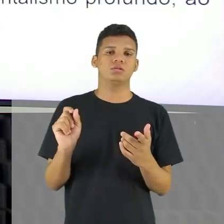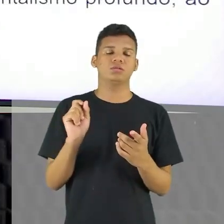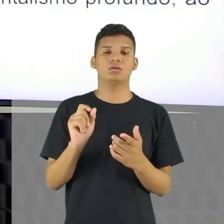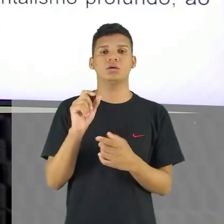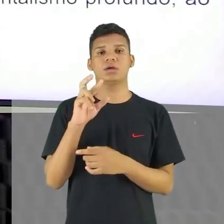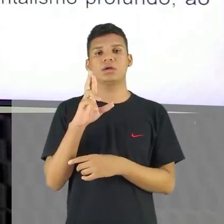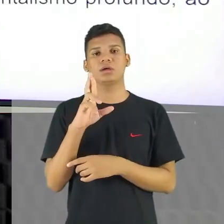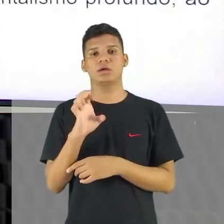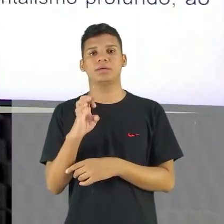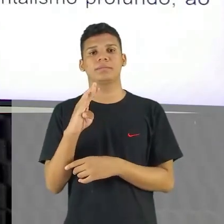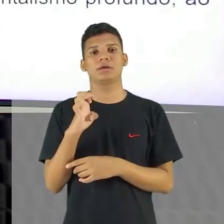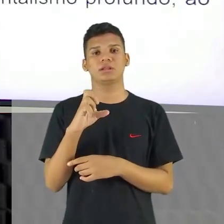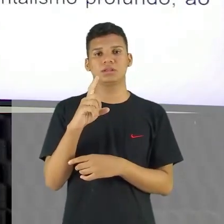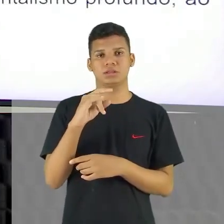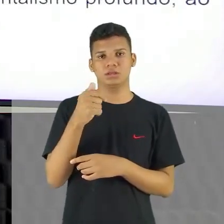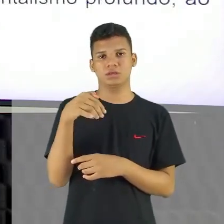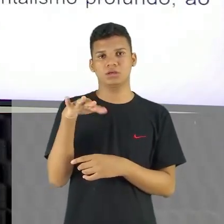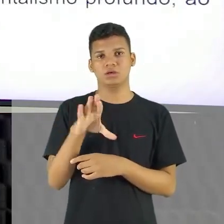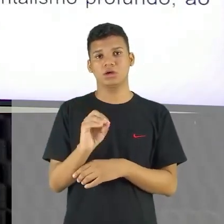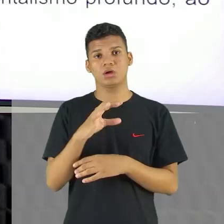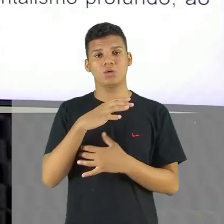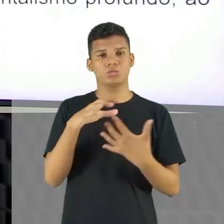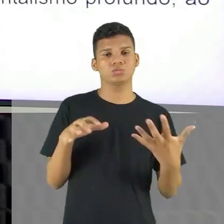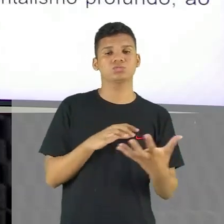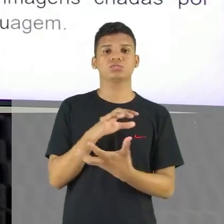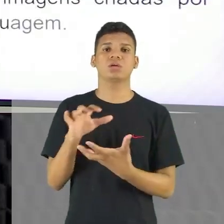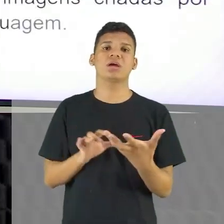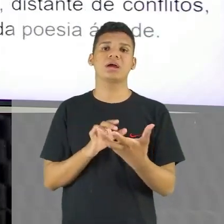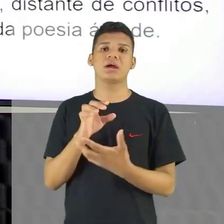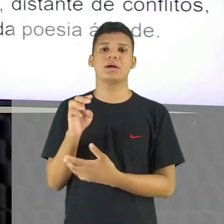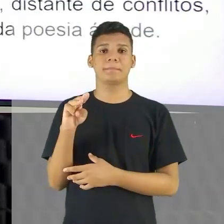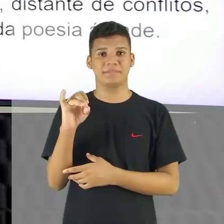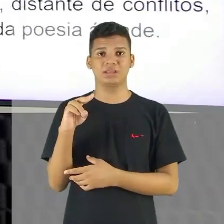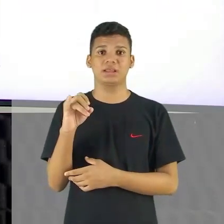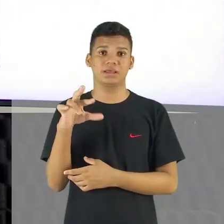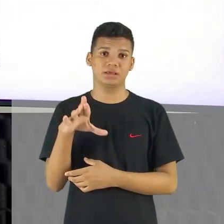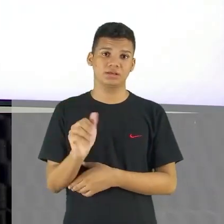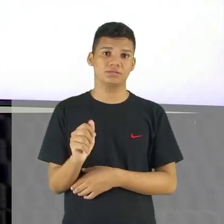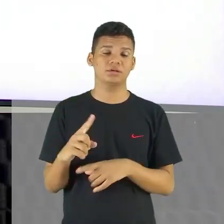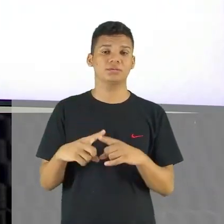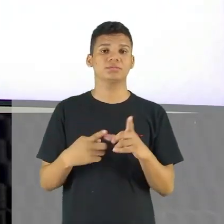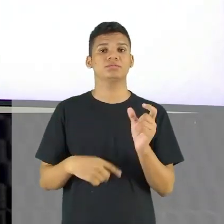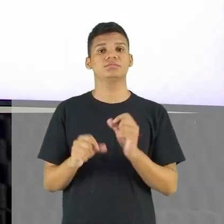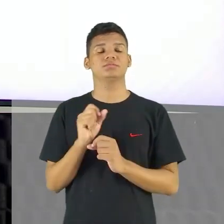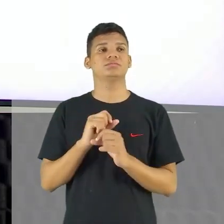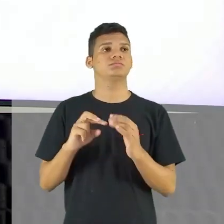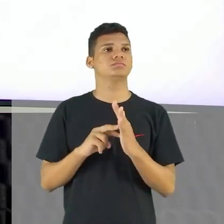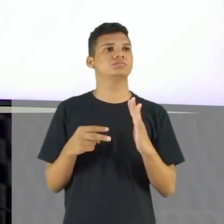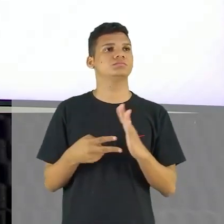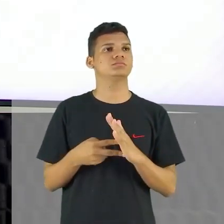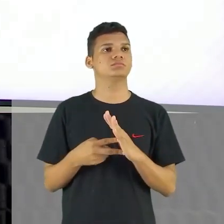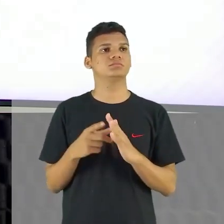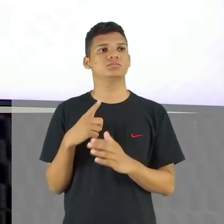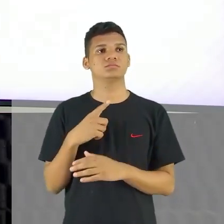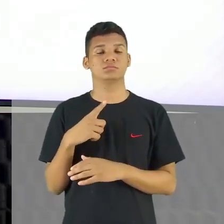Nós estamos analisando uma questão, vou voltar aqui, baseada, olha só,